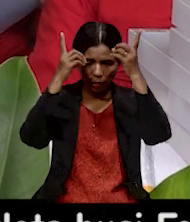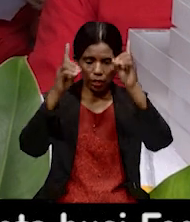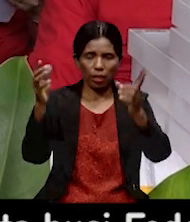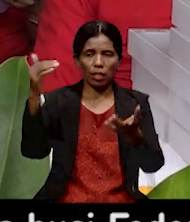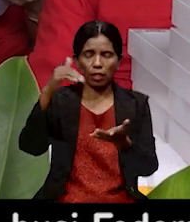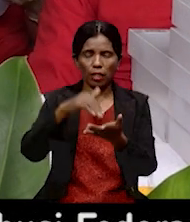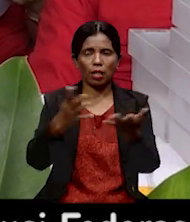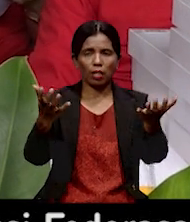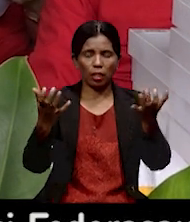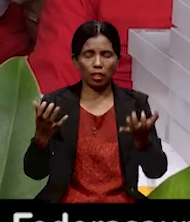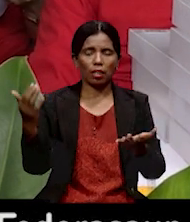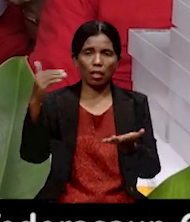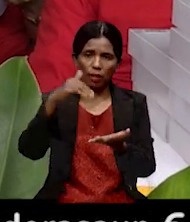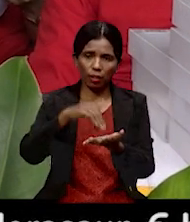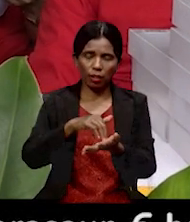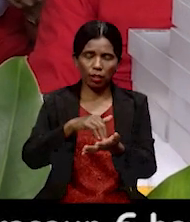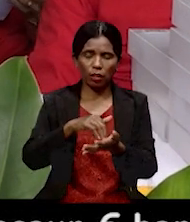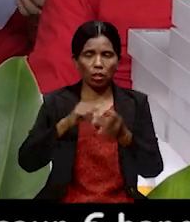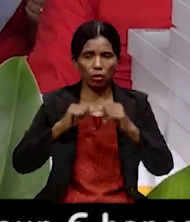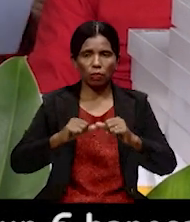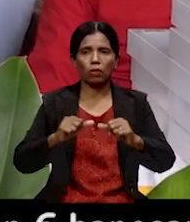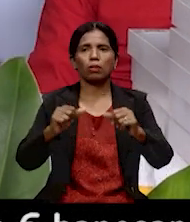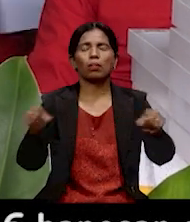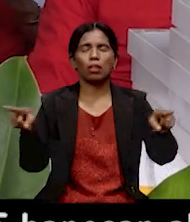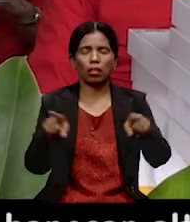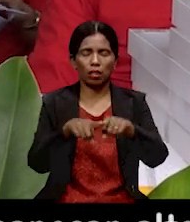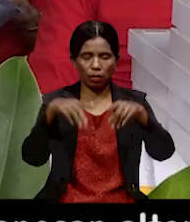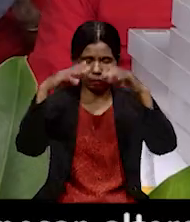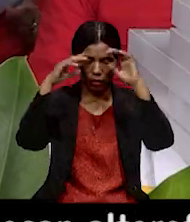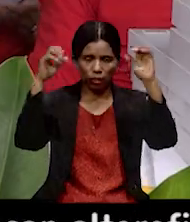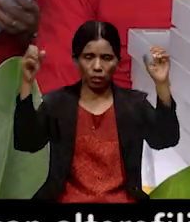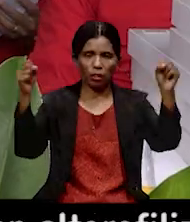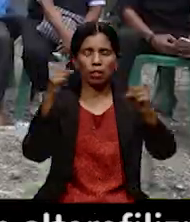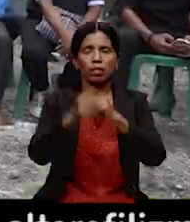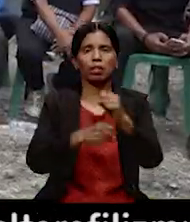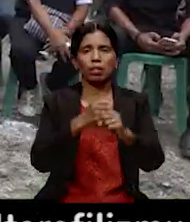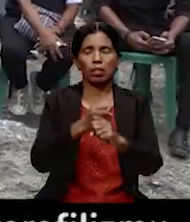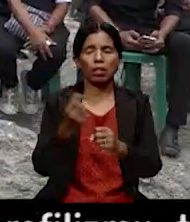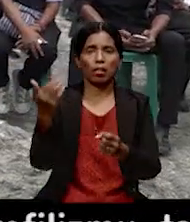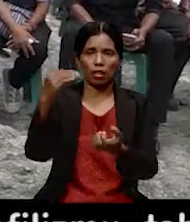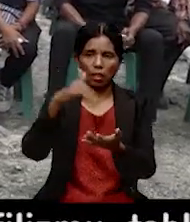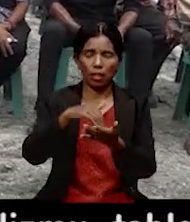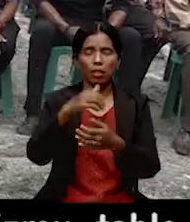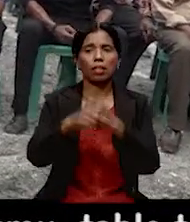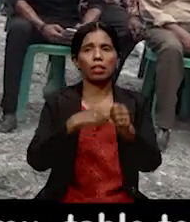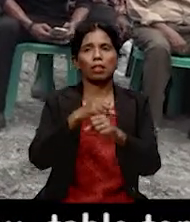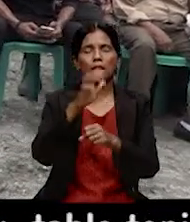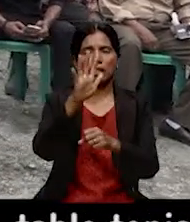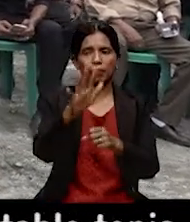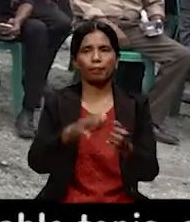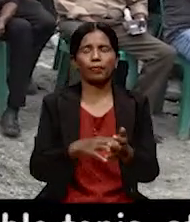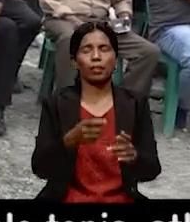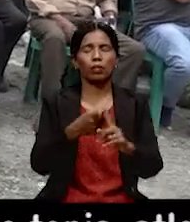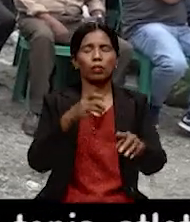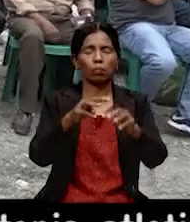vontade a de continuar a exercer função chefe de Estado Batina Limatá. Além de ne apoiante o si município San